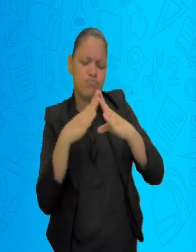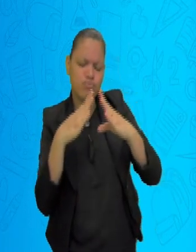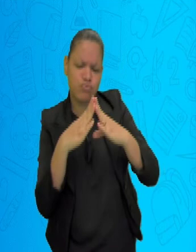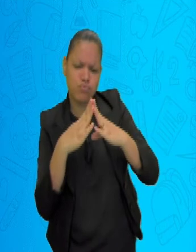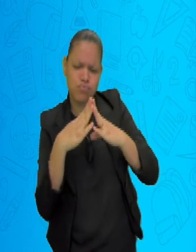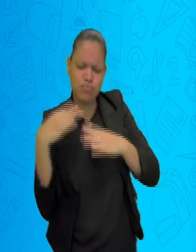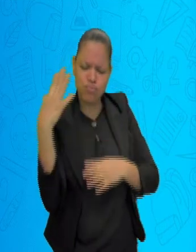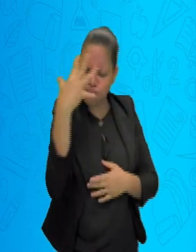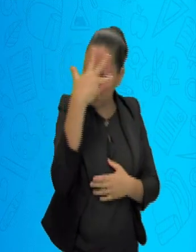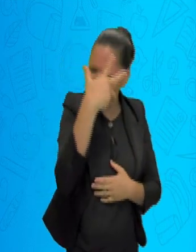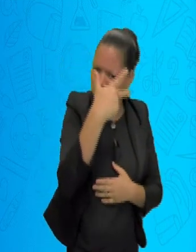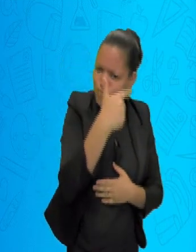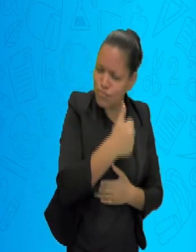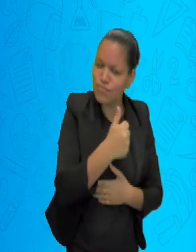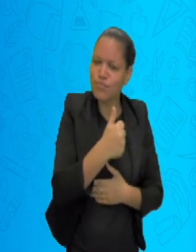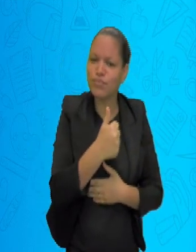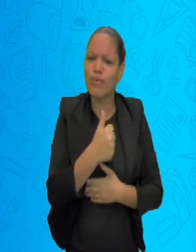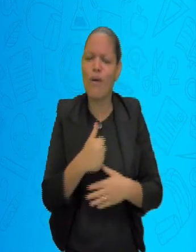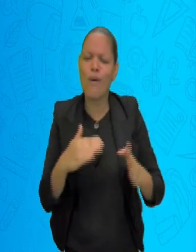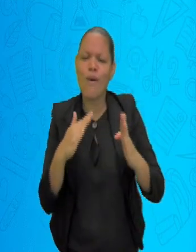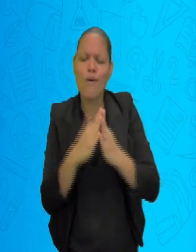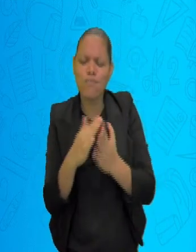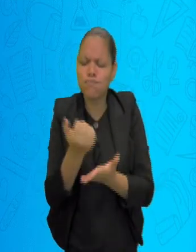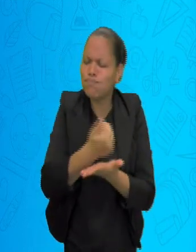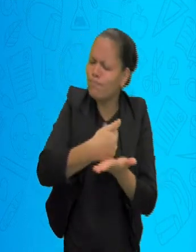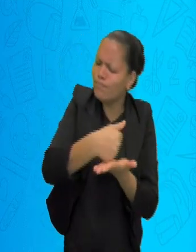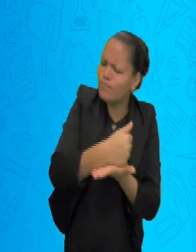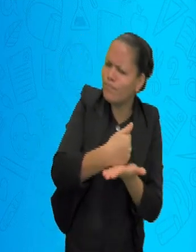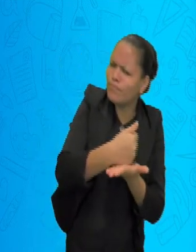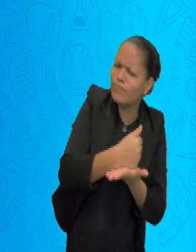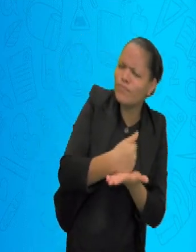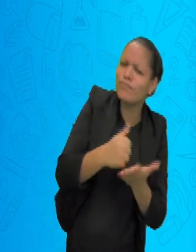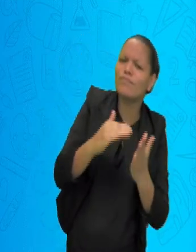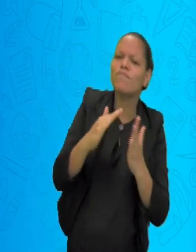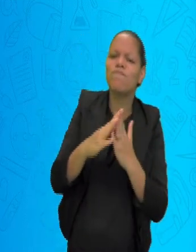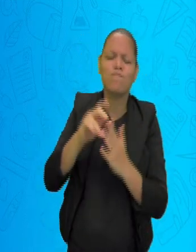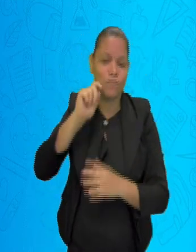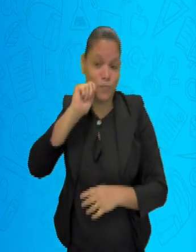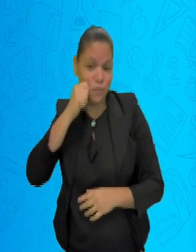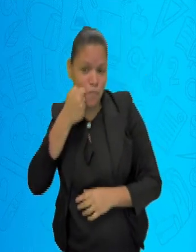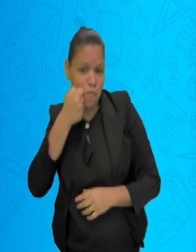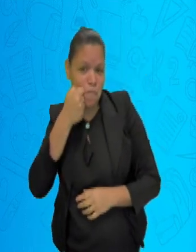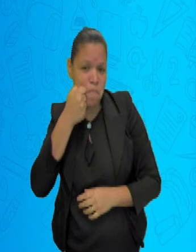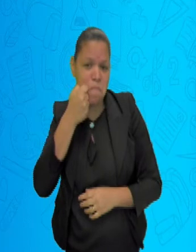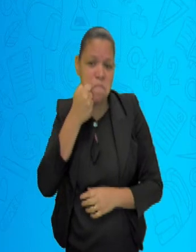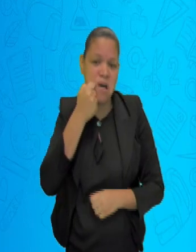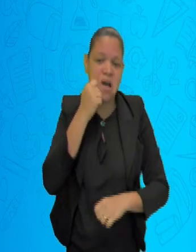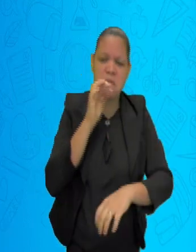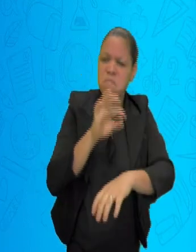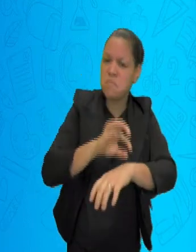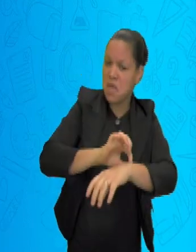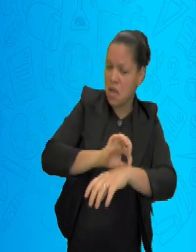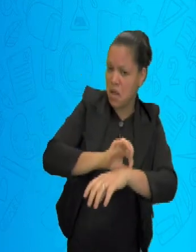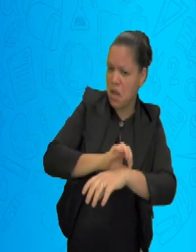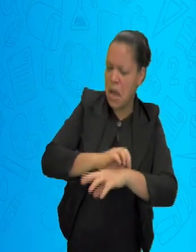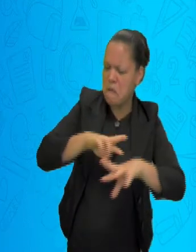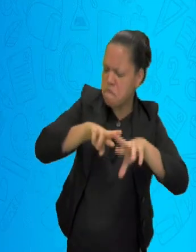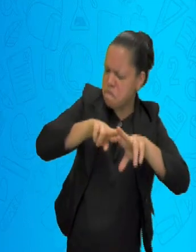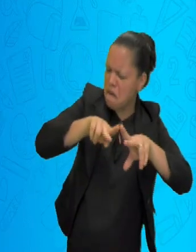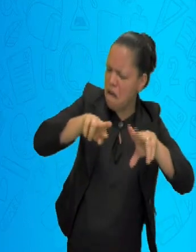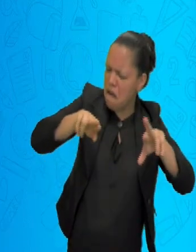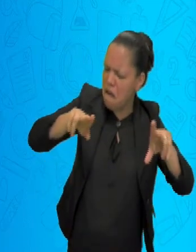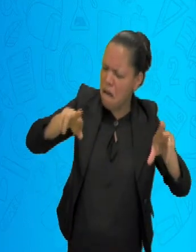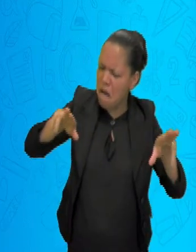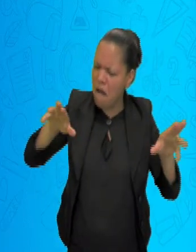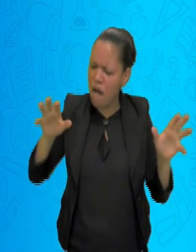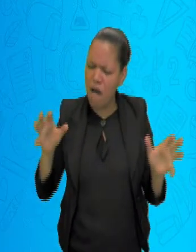farmácia, padaria, açougue, tudo isso inclui o setor do comércio. Seria tudo aquilo que eu vou comprar